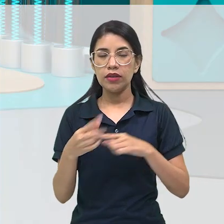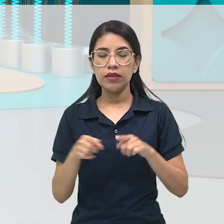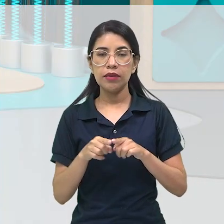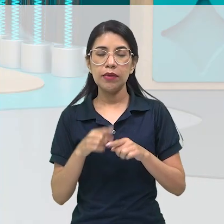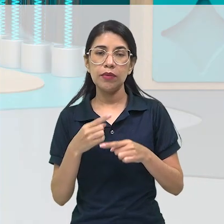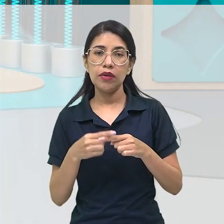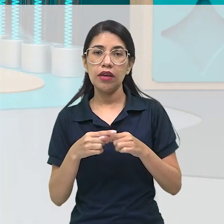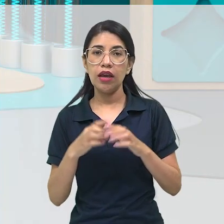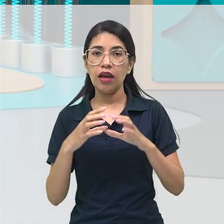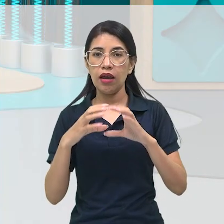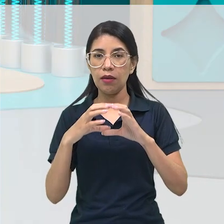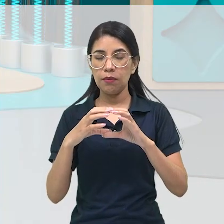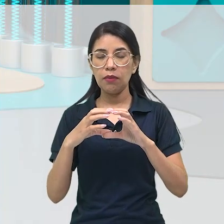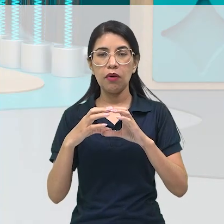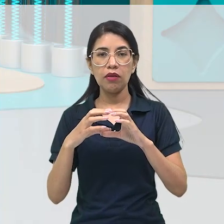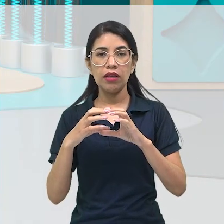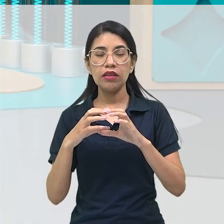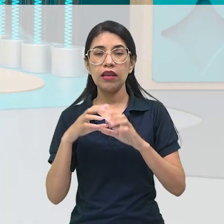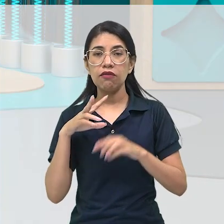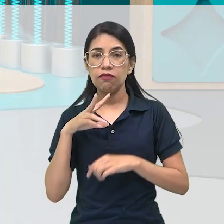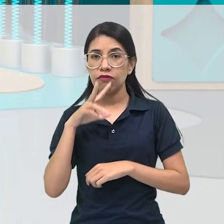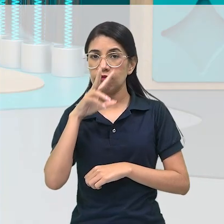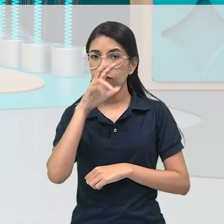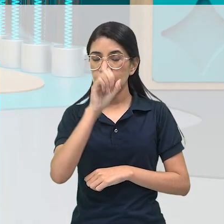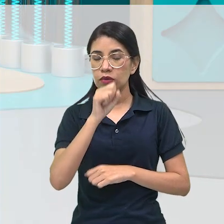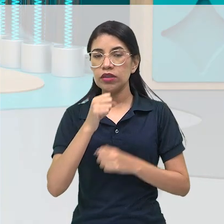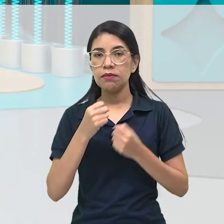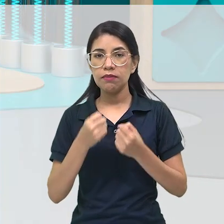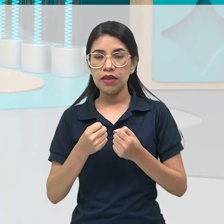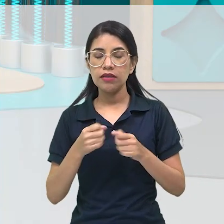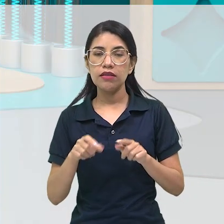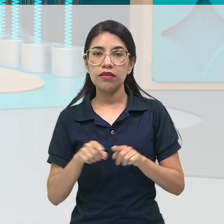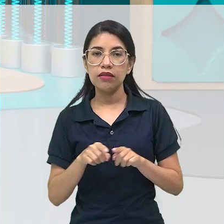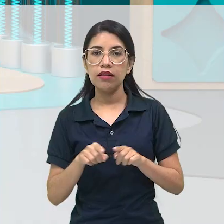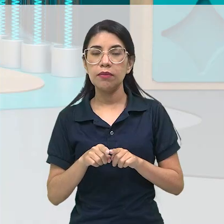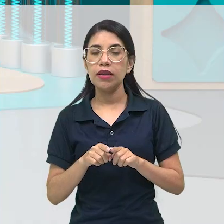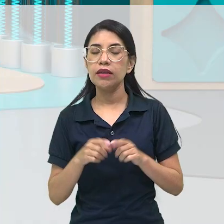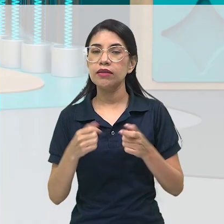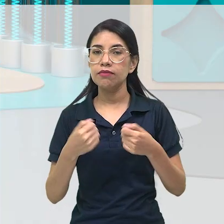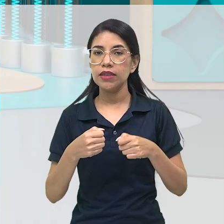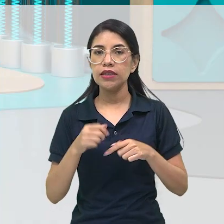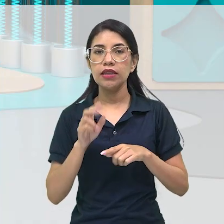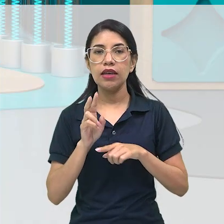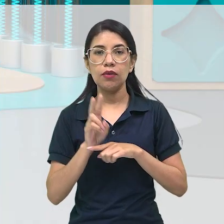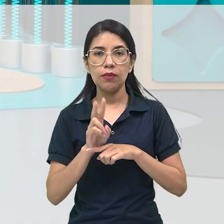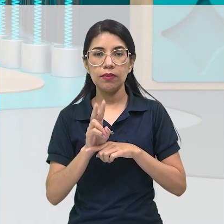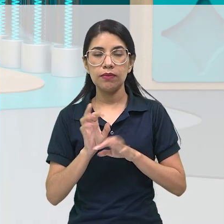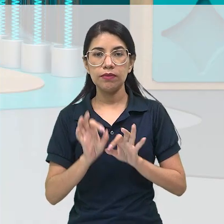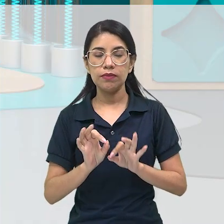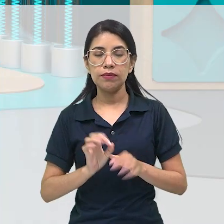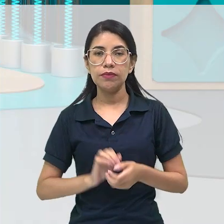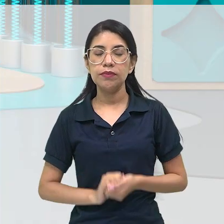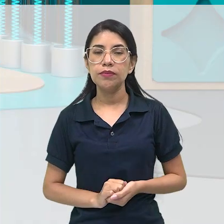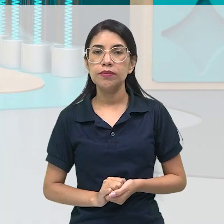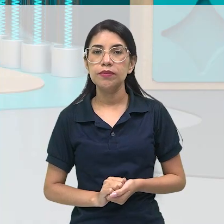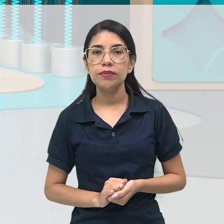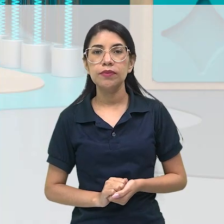bola ela vem realmente com muita força e aí é necessário ter esses cuidados, tá bom? Muito bem. Então